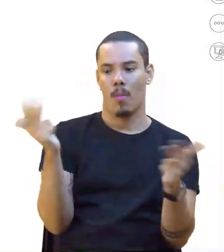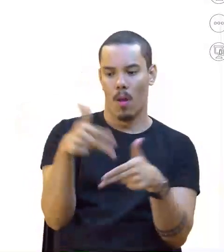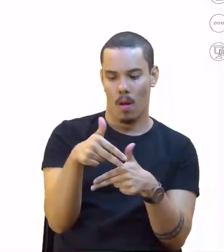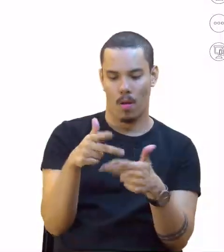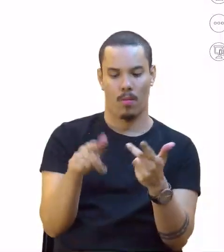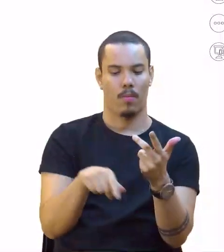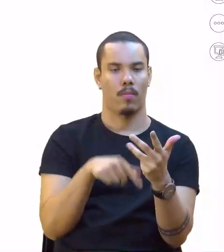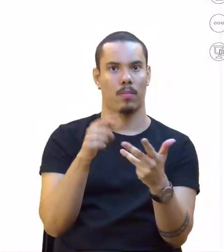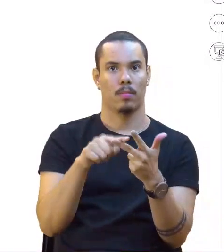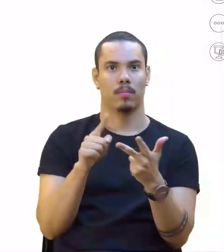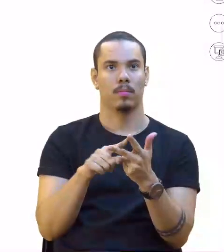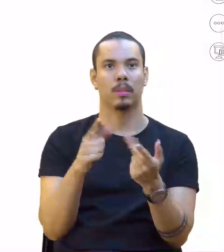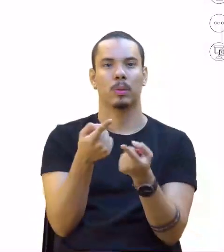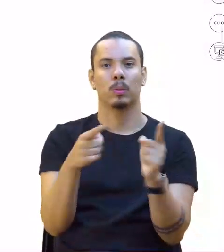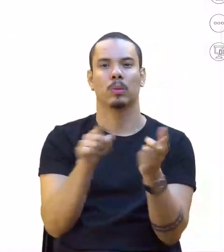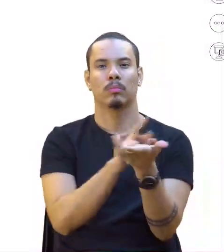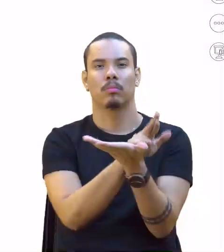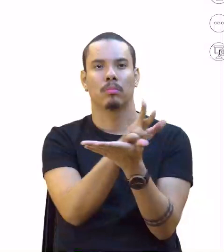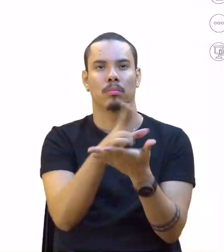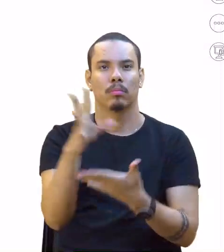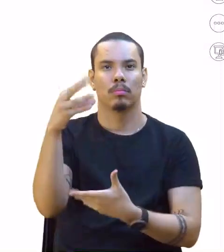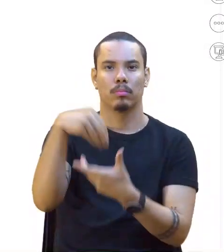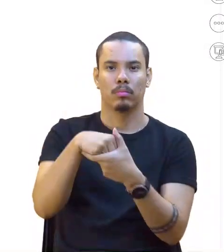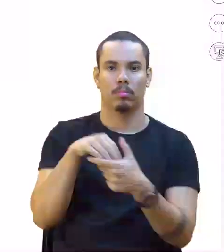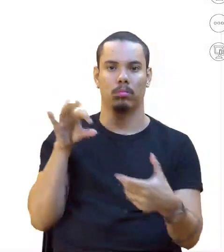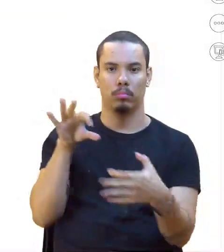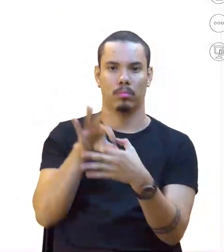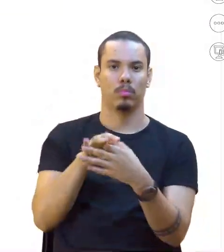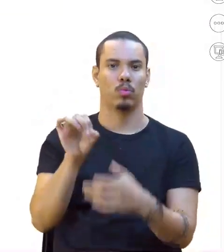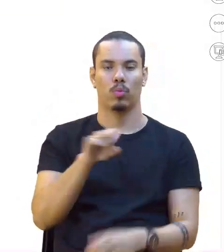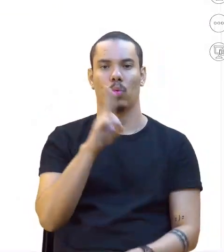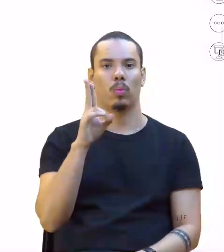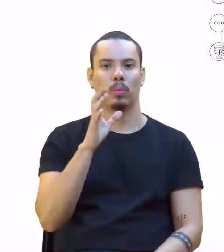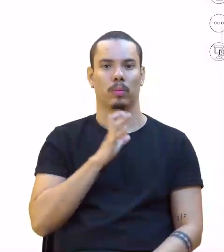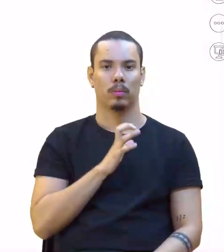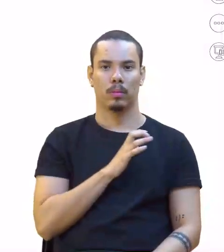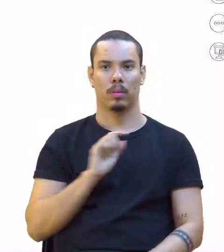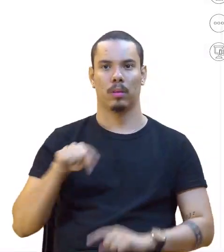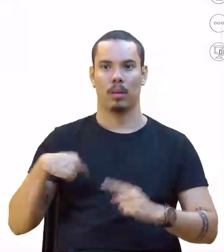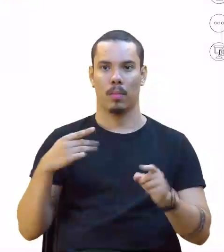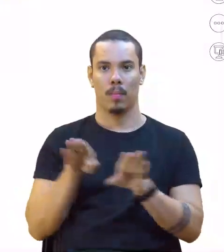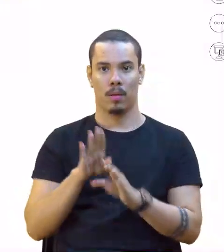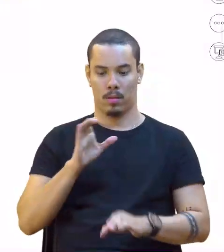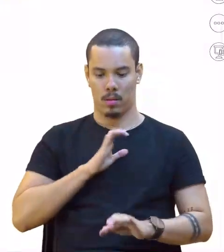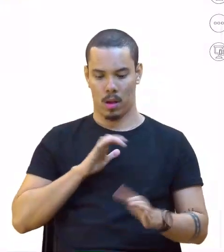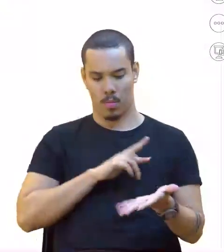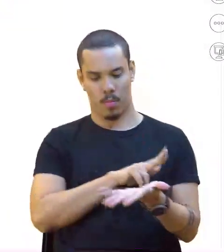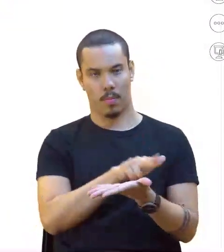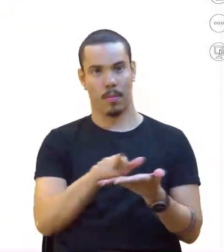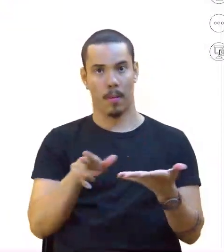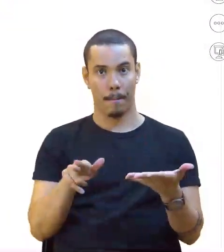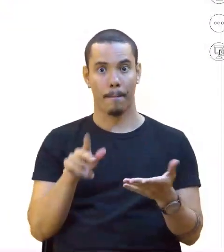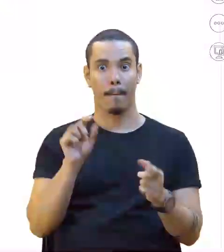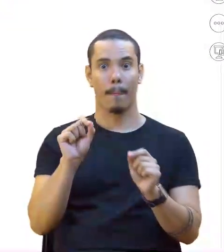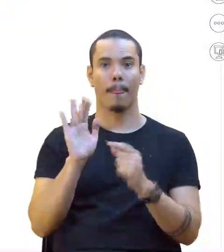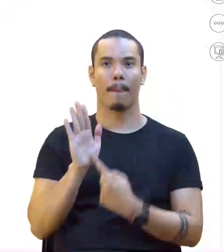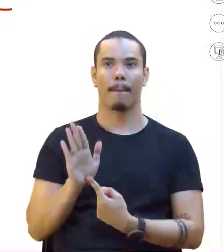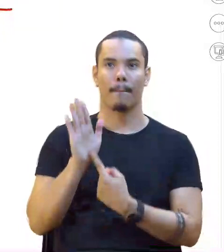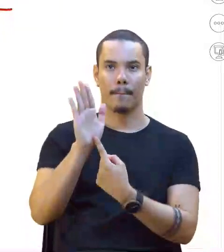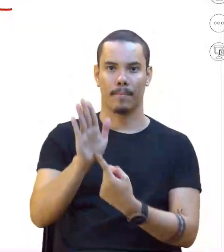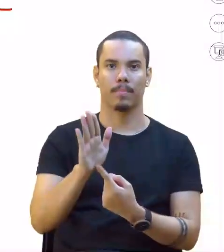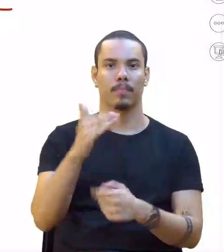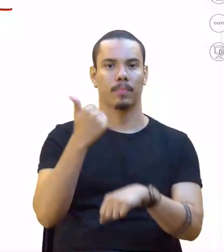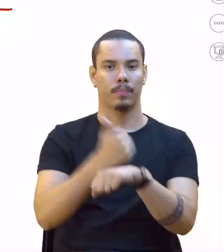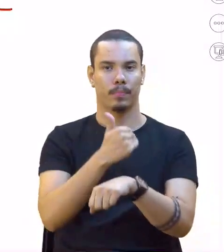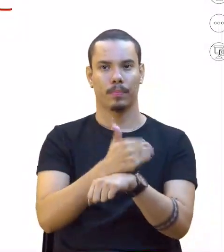sincretismos musicais oriundos do interior ou das grandes cidades. O que demonstra haver constante criação e